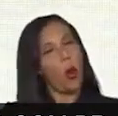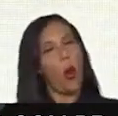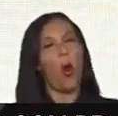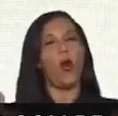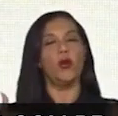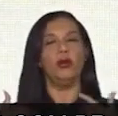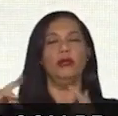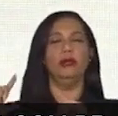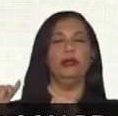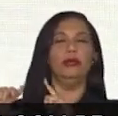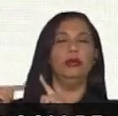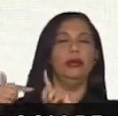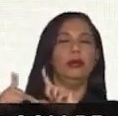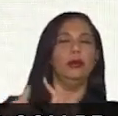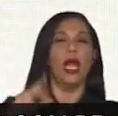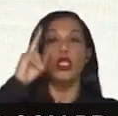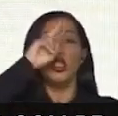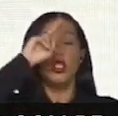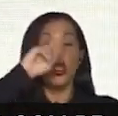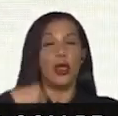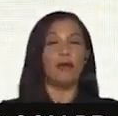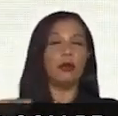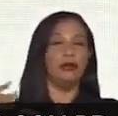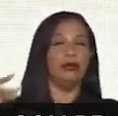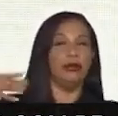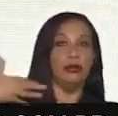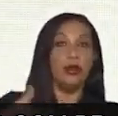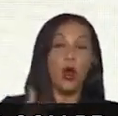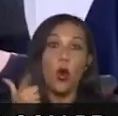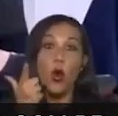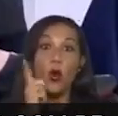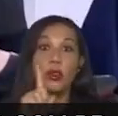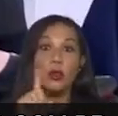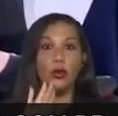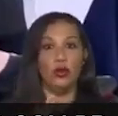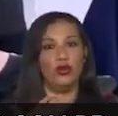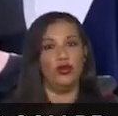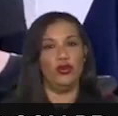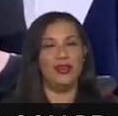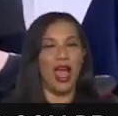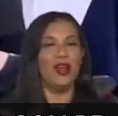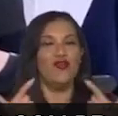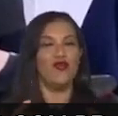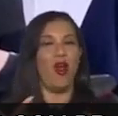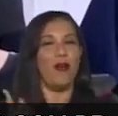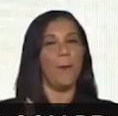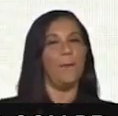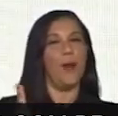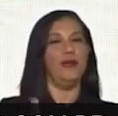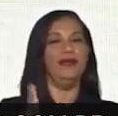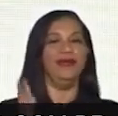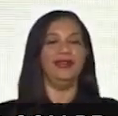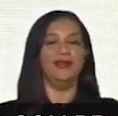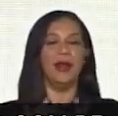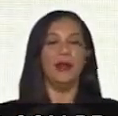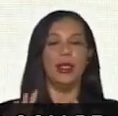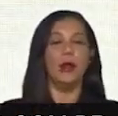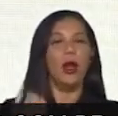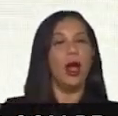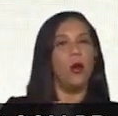sua trajetória e lembra que só foi possível estudar graças ao Bolsa Família. O ano